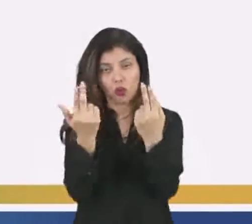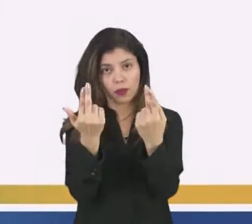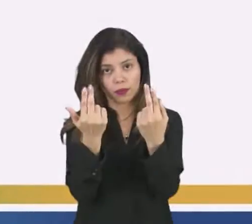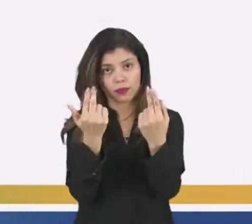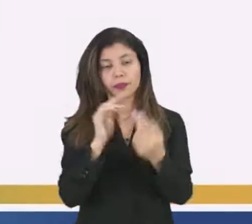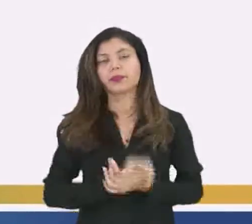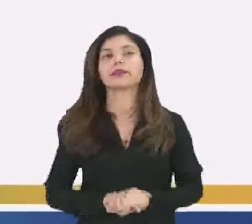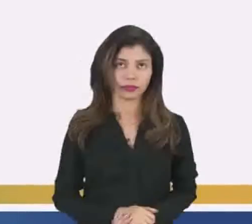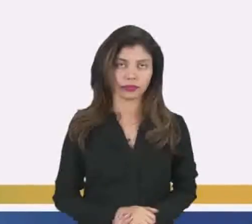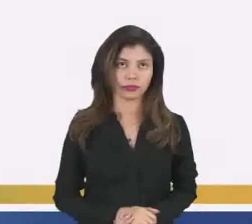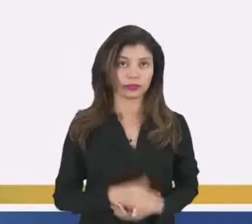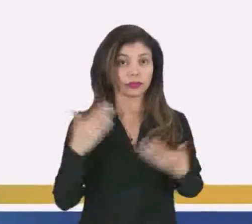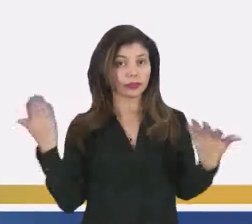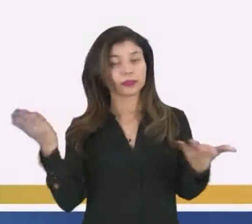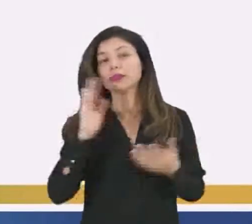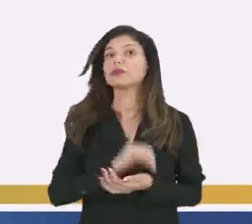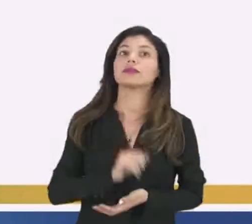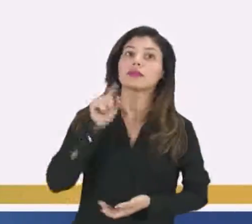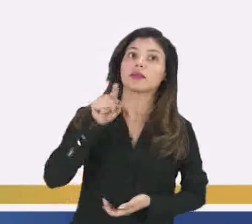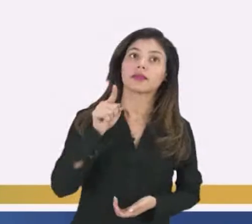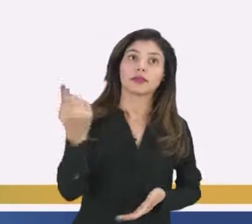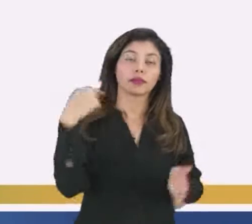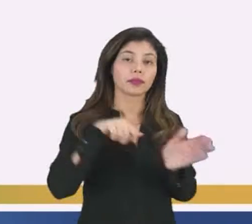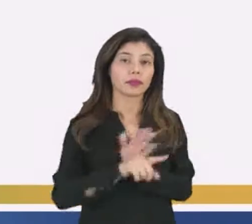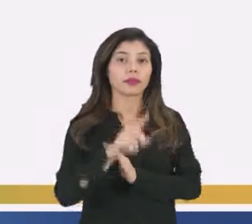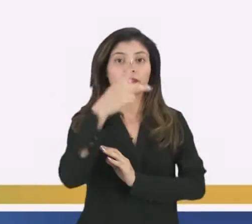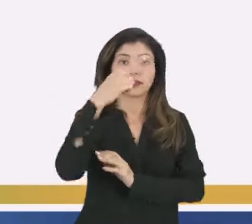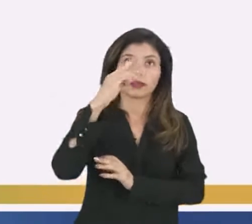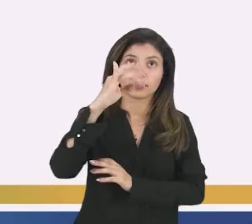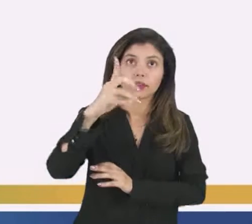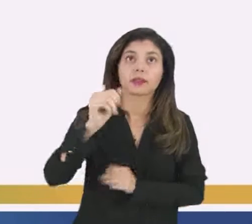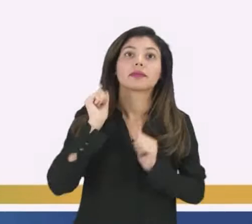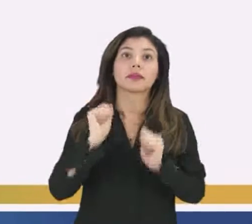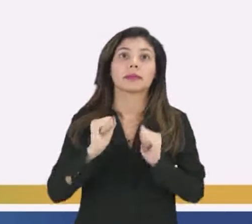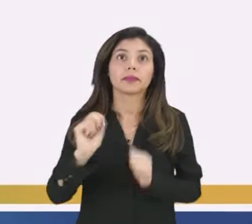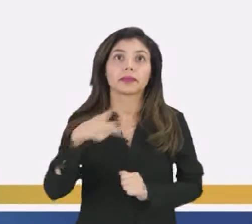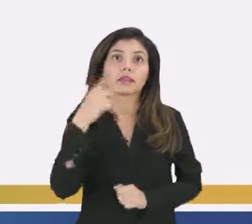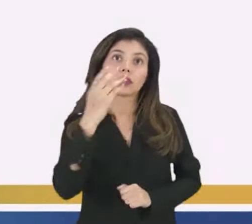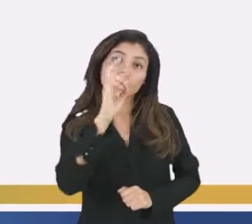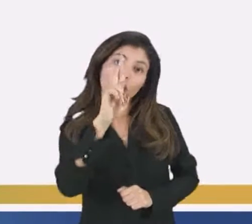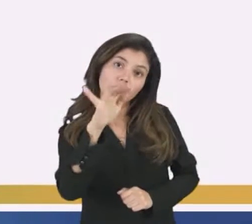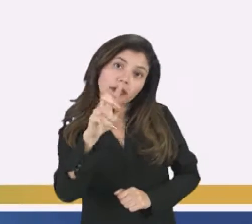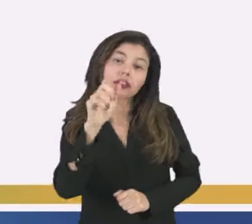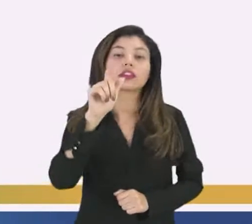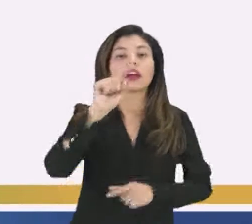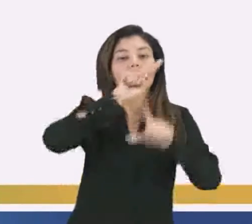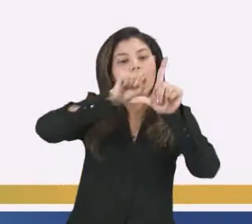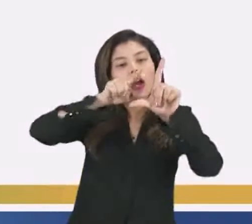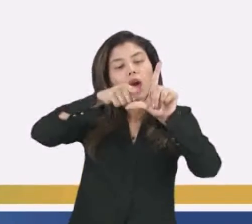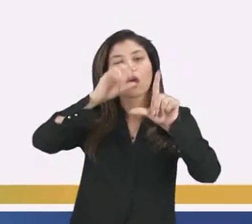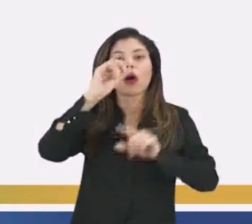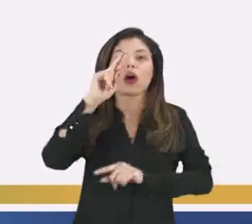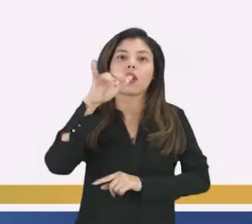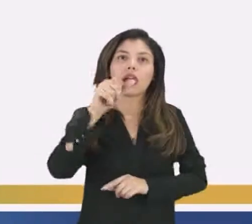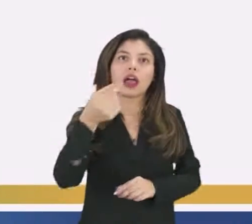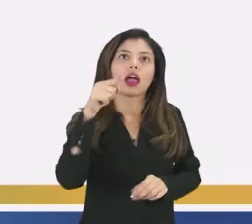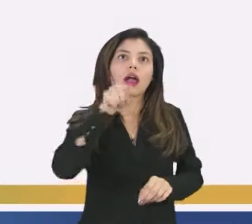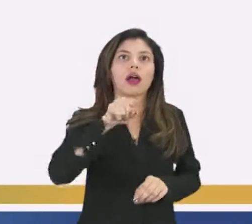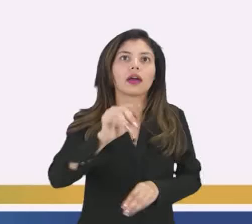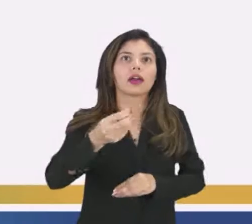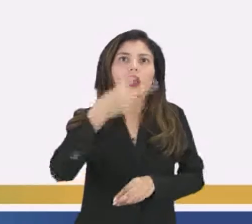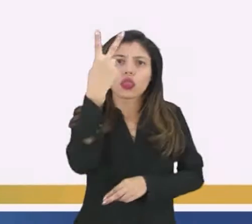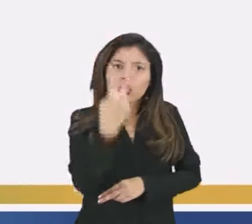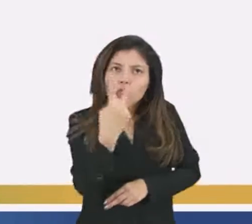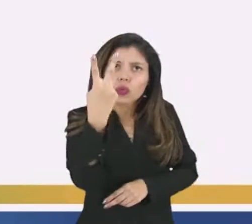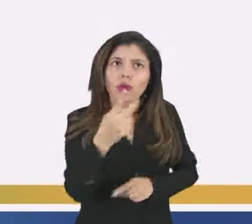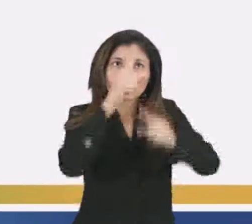iguais, ok? Então, na questão das retas perpendiculares, a gente vai falar de coeficiente angular. Como assim? Dessa forma,